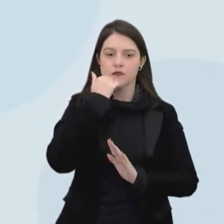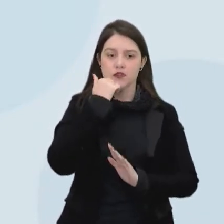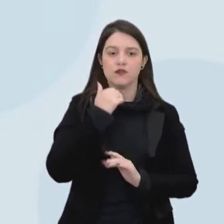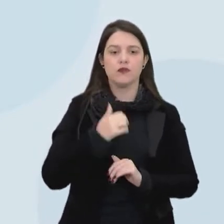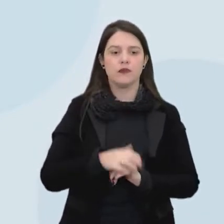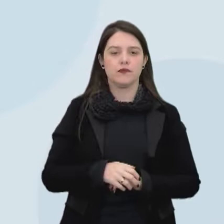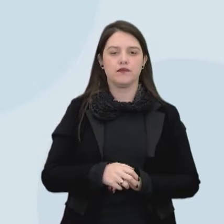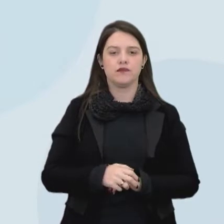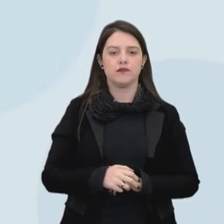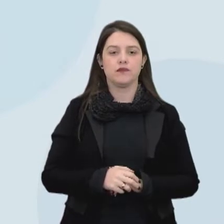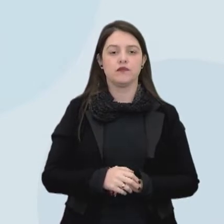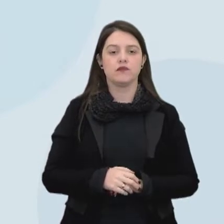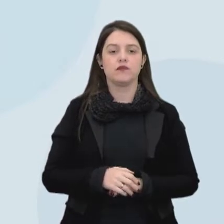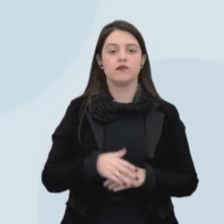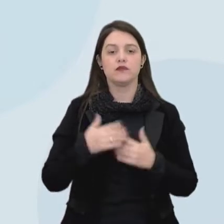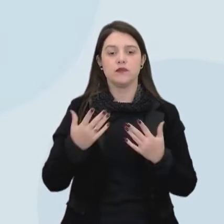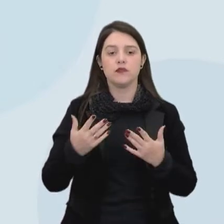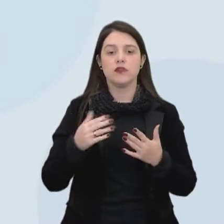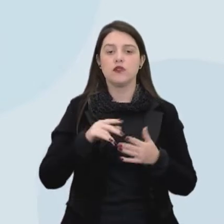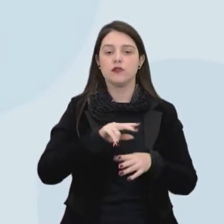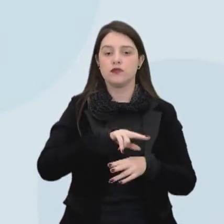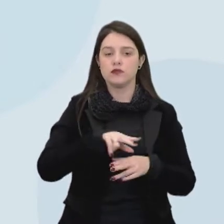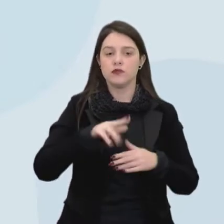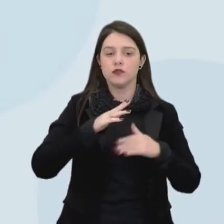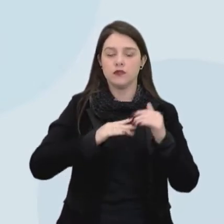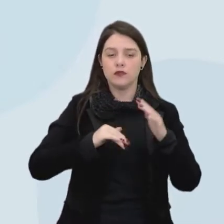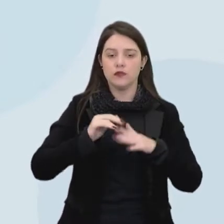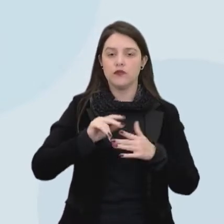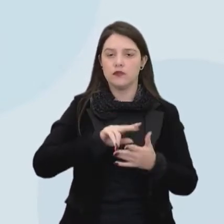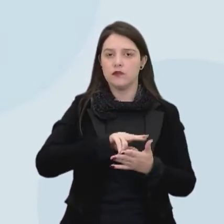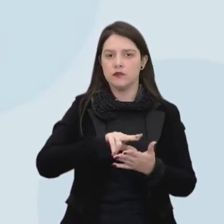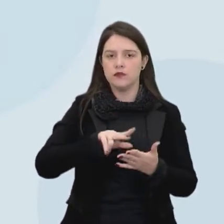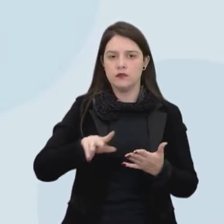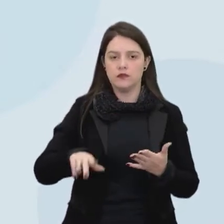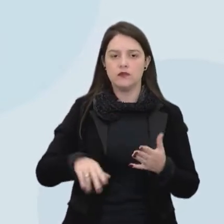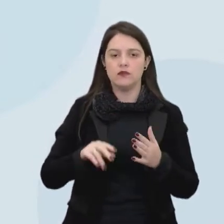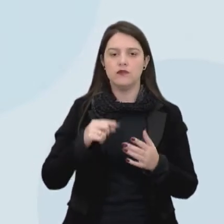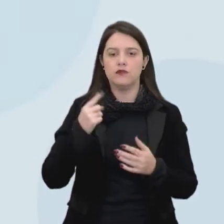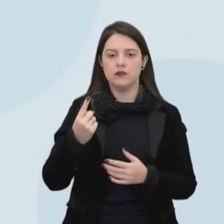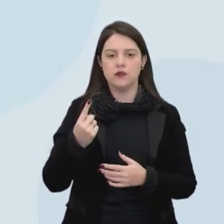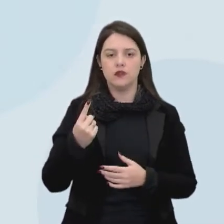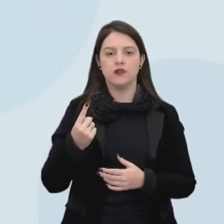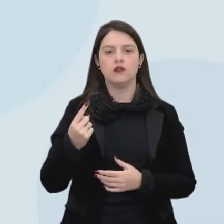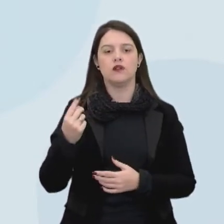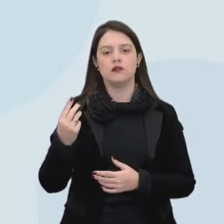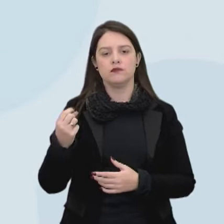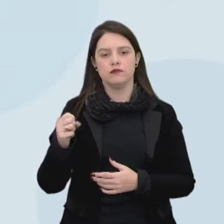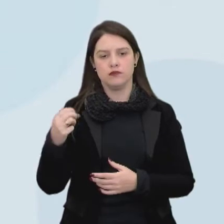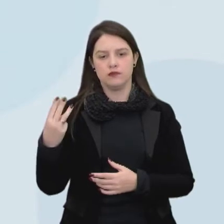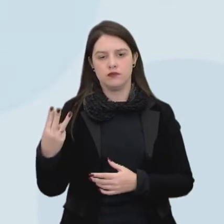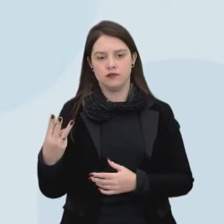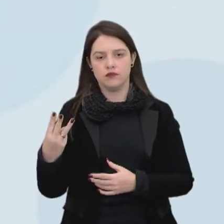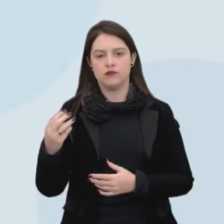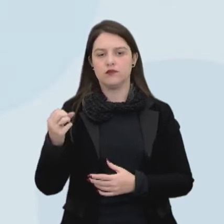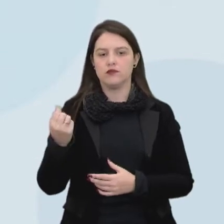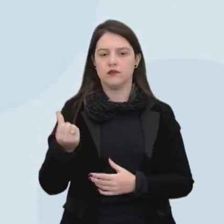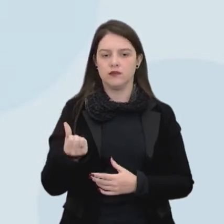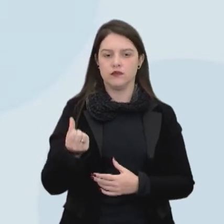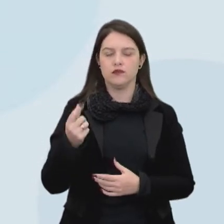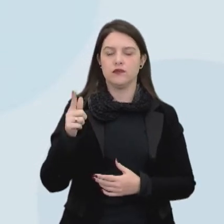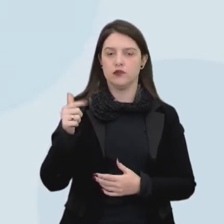científica. Então tá lá, habilidades de conhecimentos gerais 01, 02, 03, 06